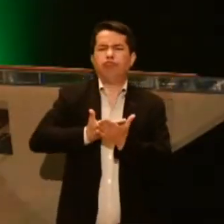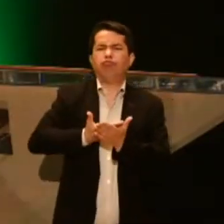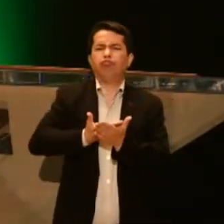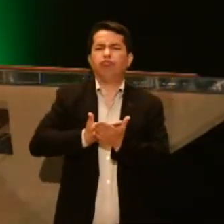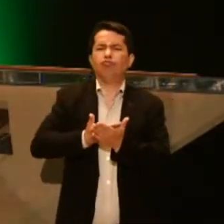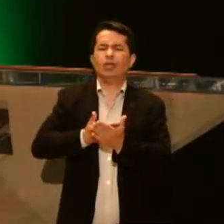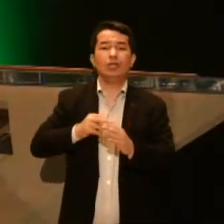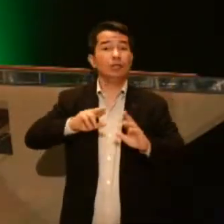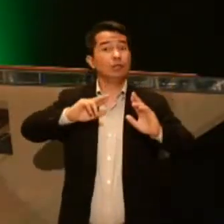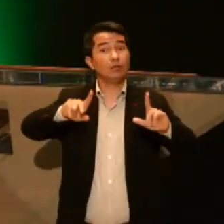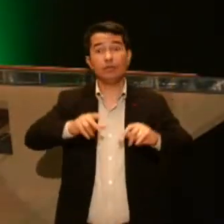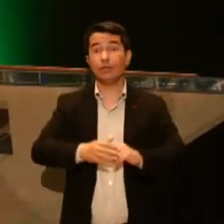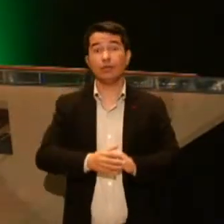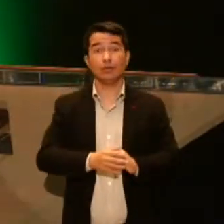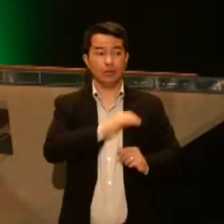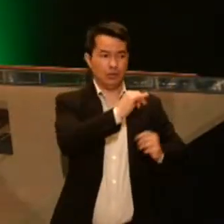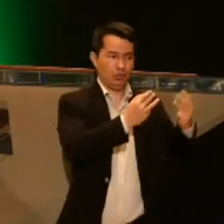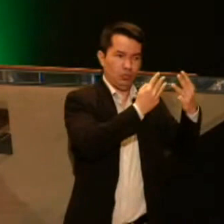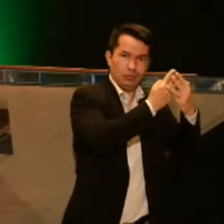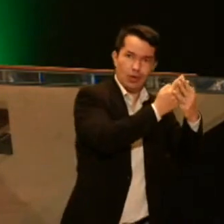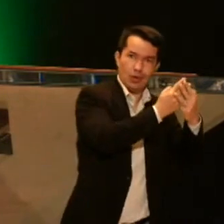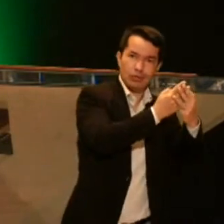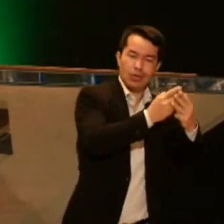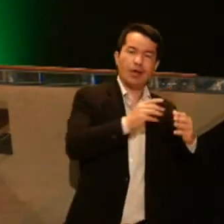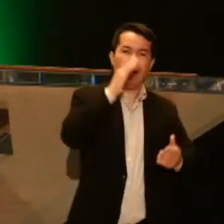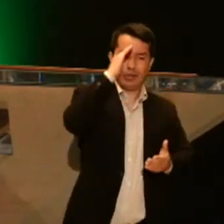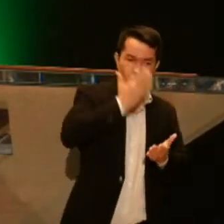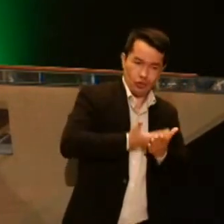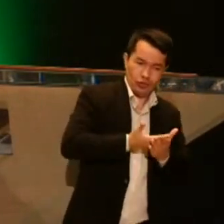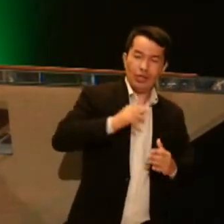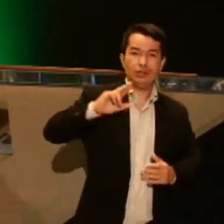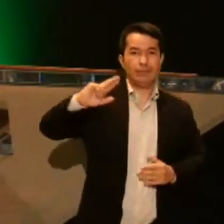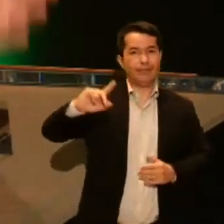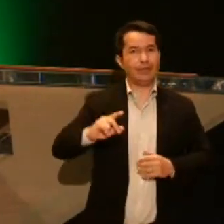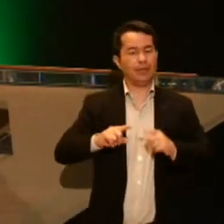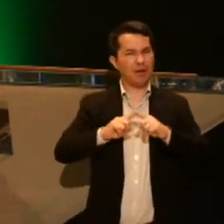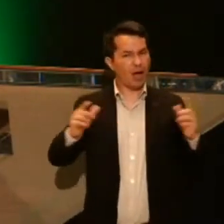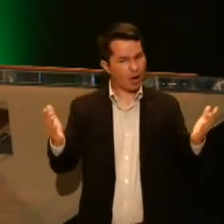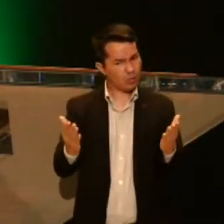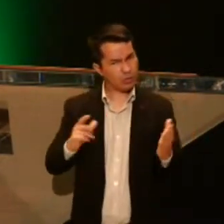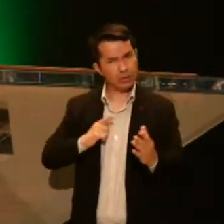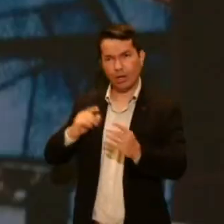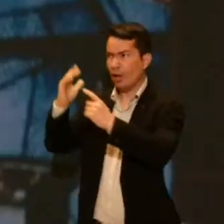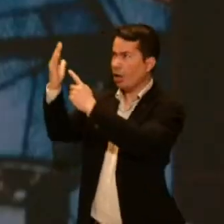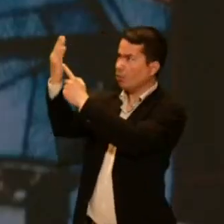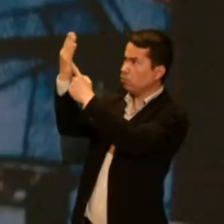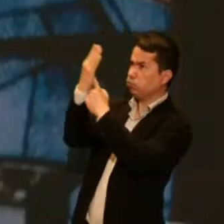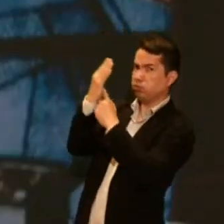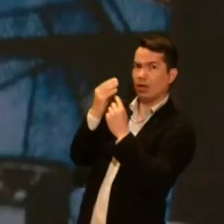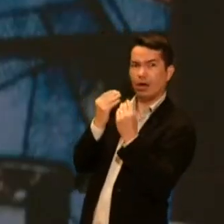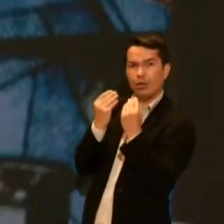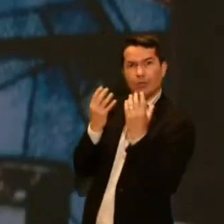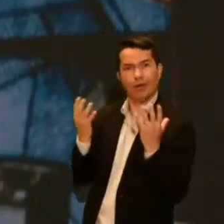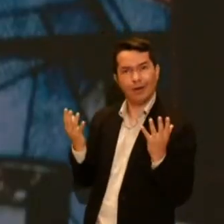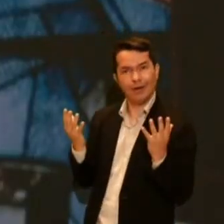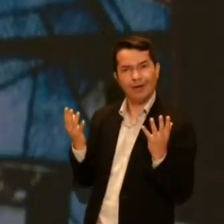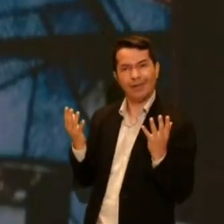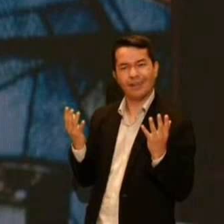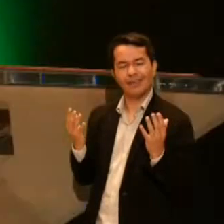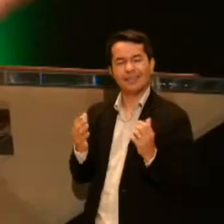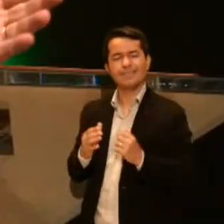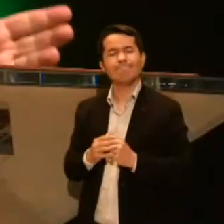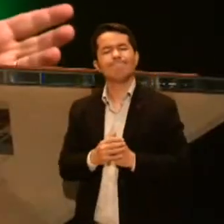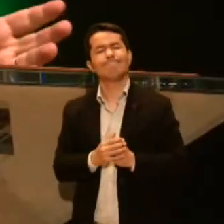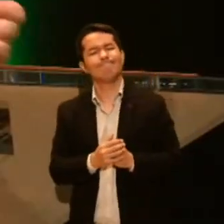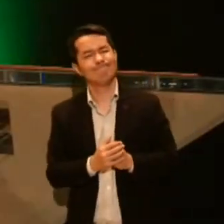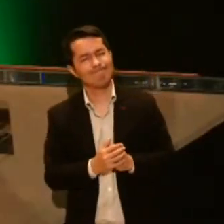judeus professavam. E essa revelação de Deus mostra para a gente um chamado que